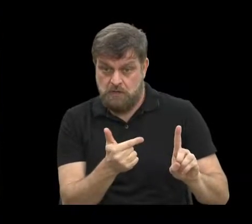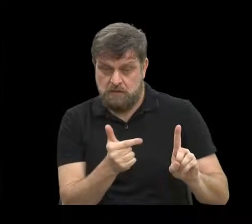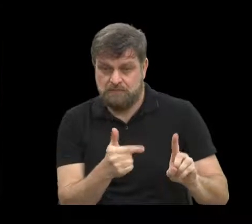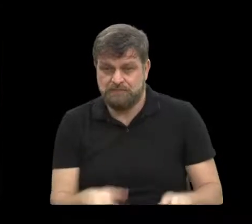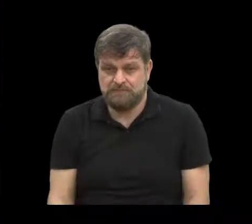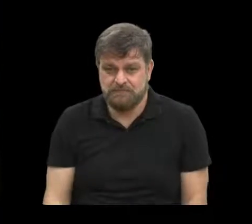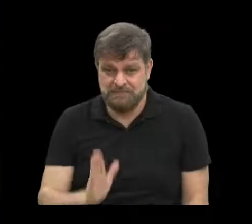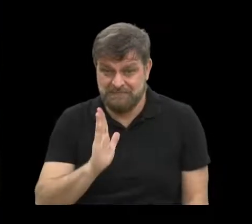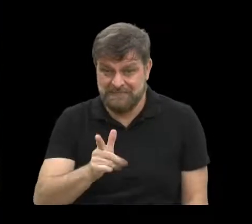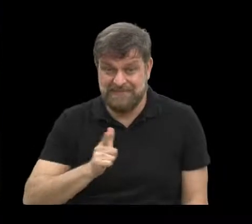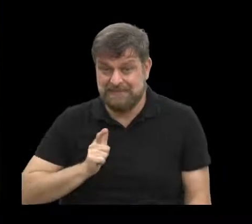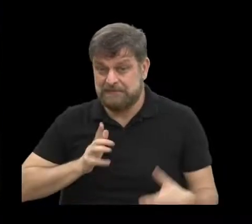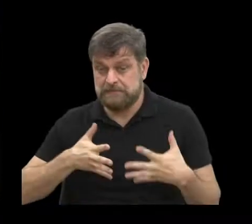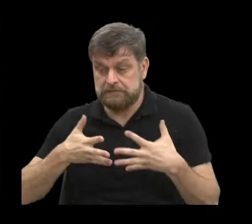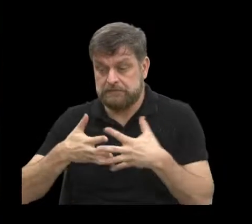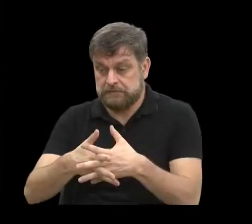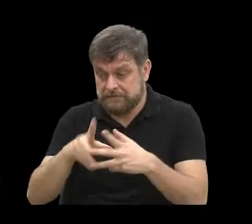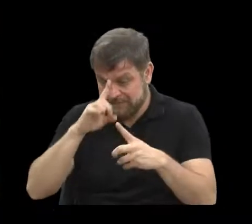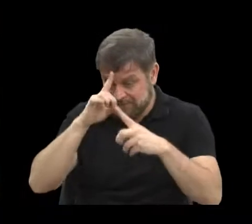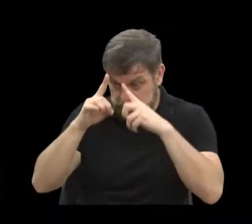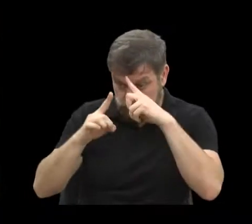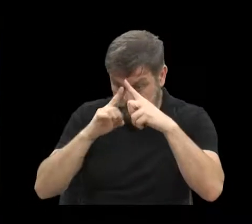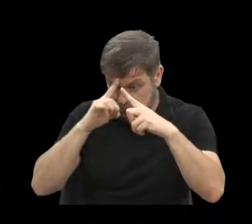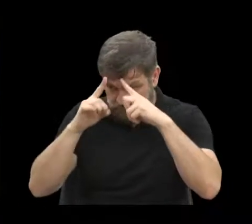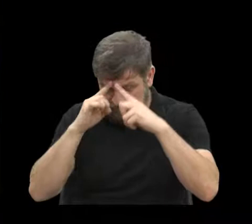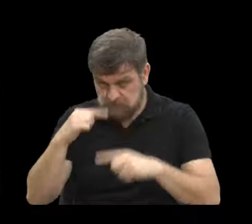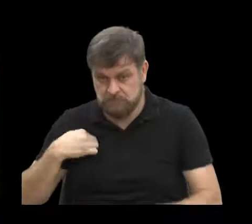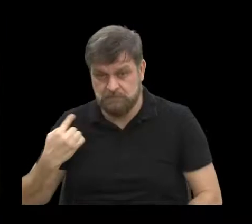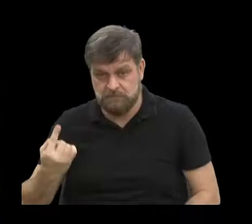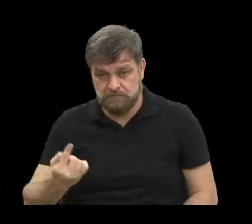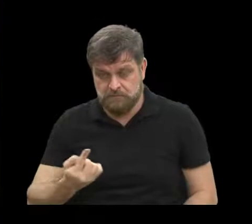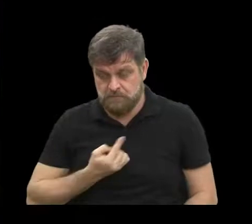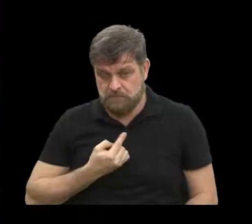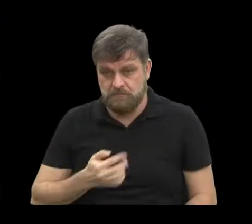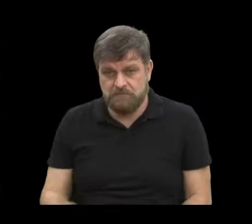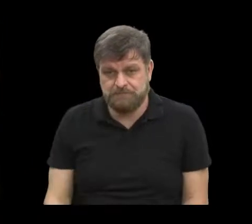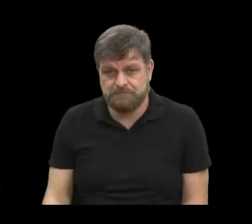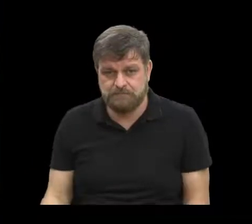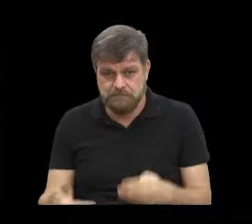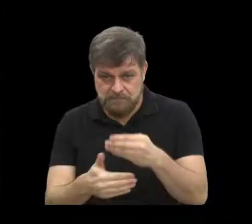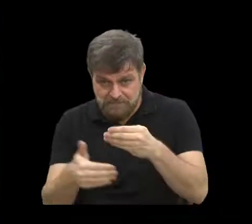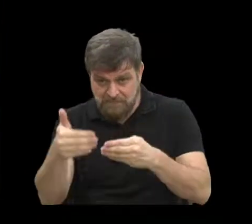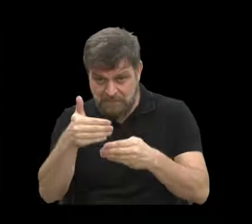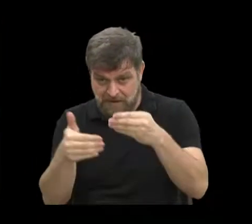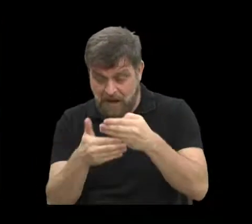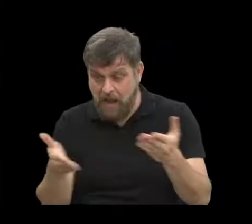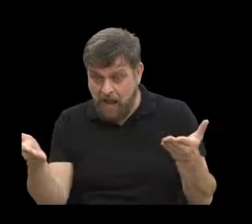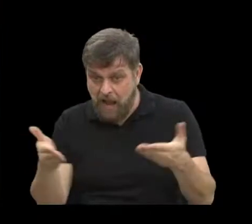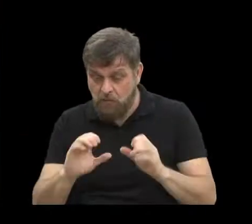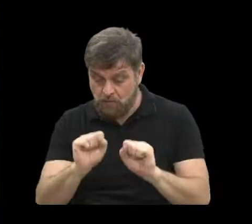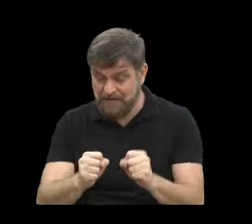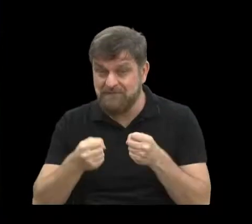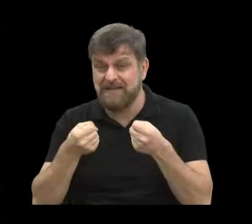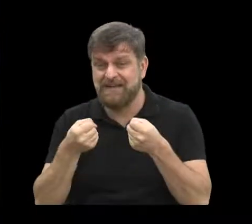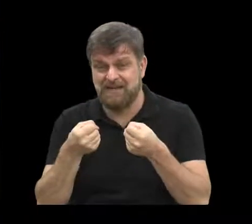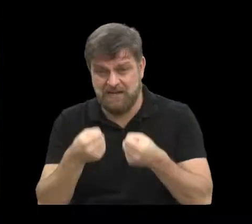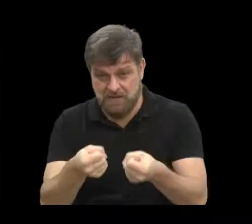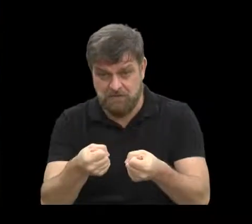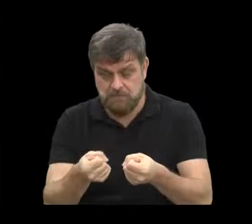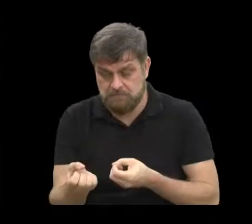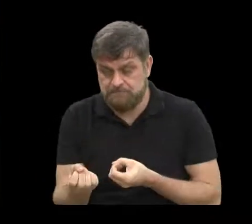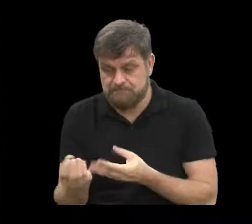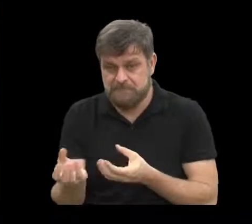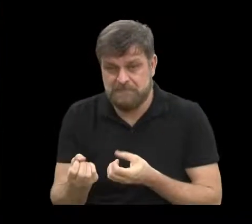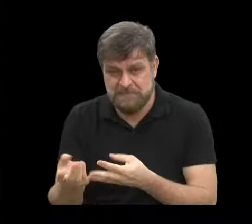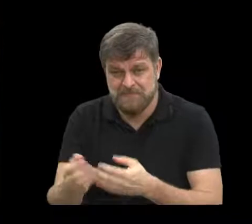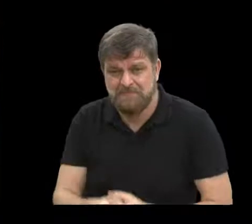que gera bastante dúvida e é o que a gente traz na próxima tela aqui, reforçando, né? Pessoas